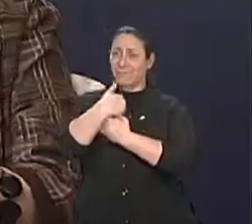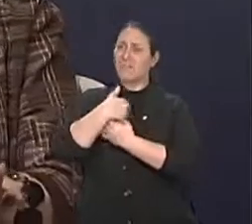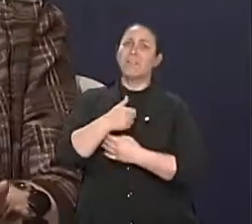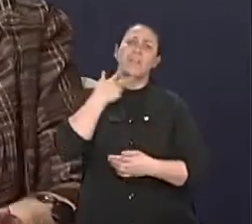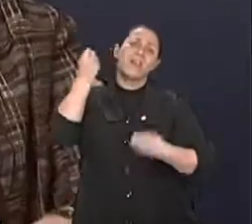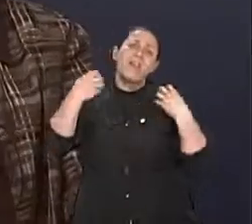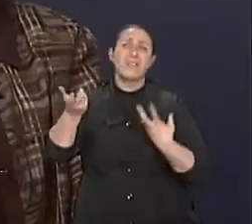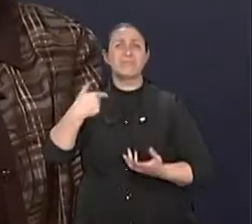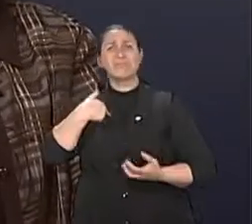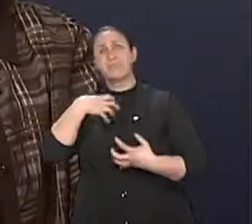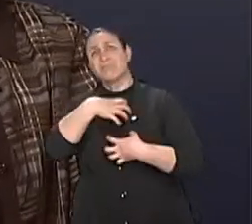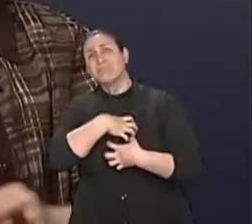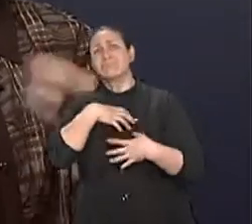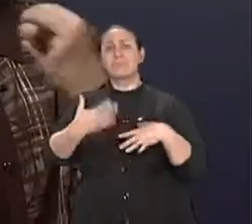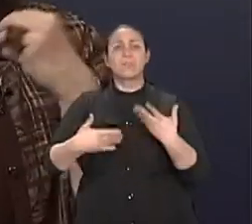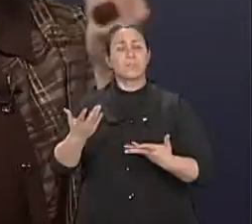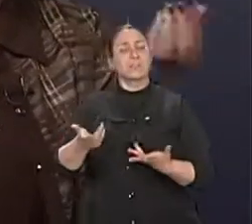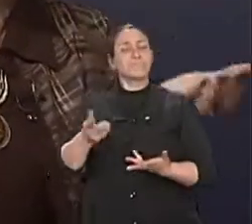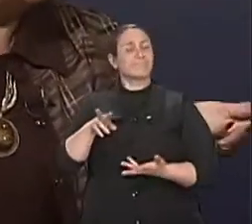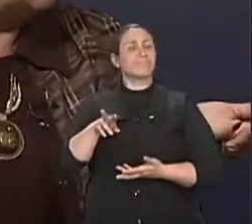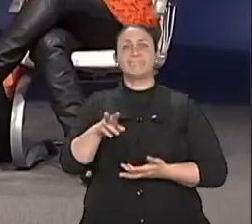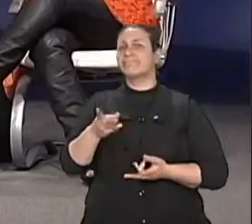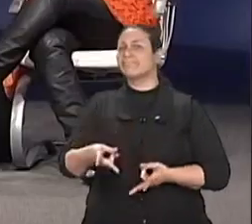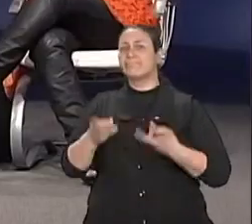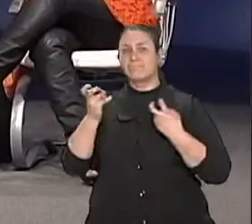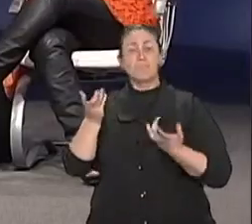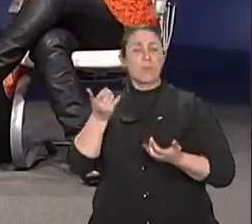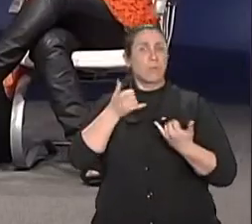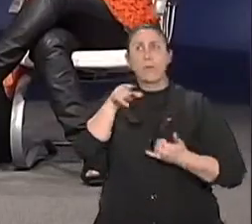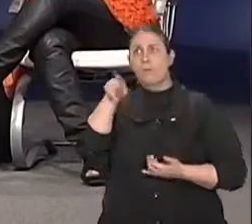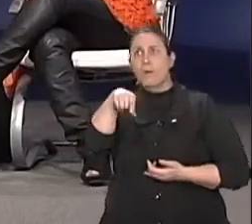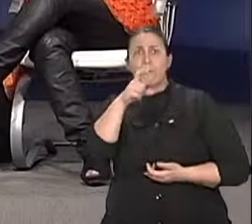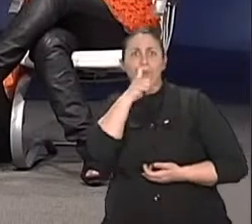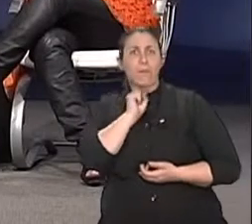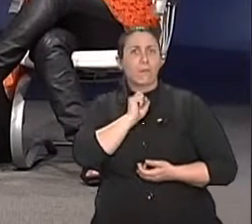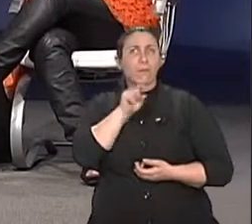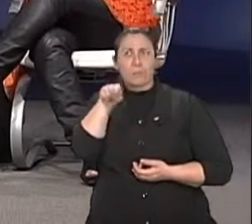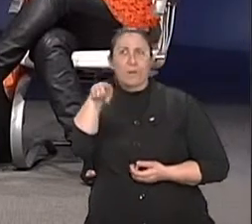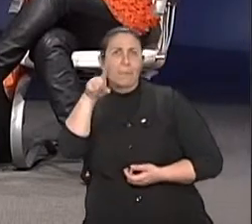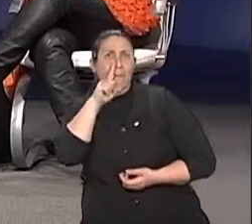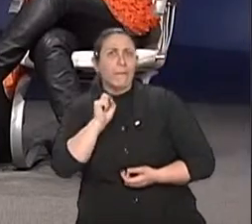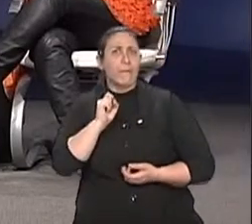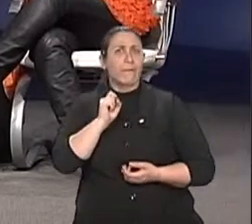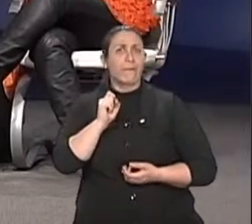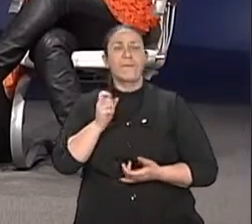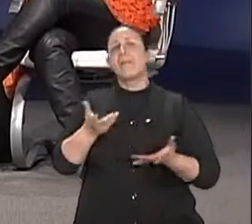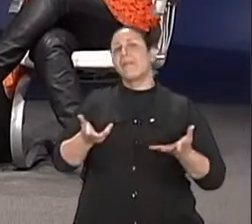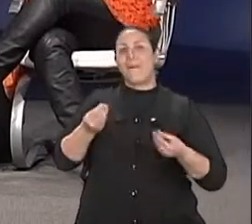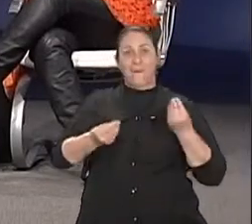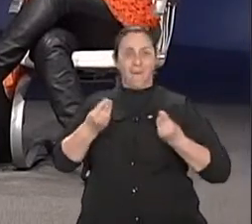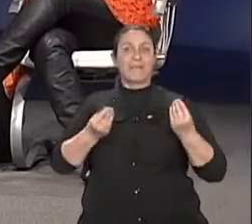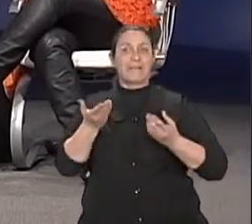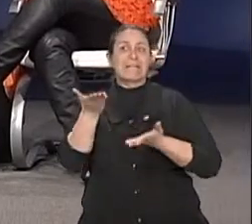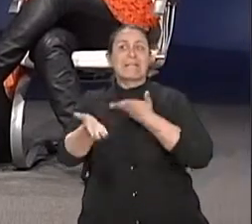terapia é isso. Tu é pai dela, tu é mãe dele e se tratam